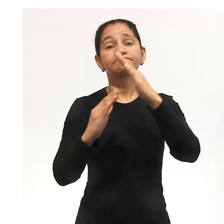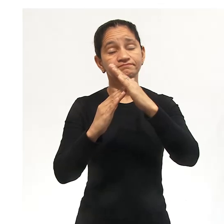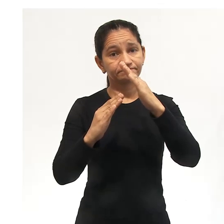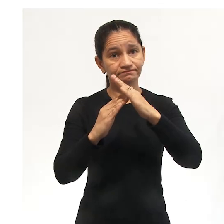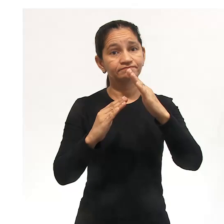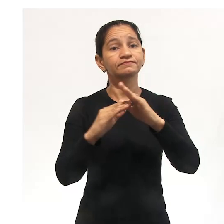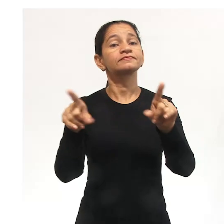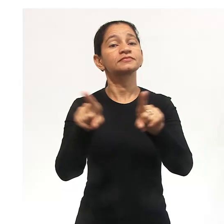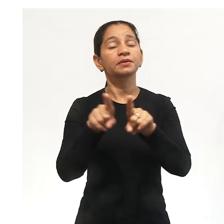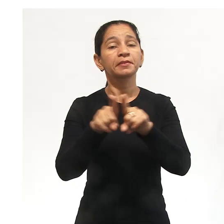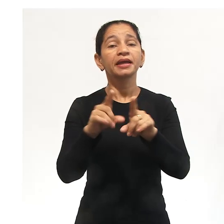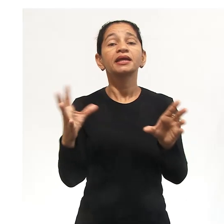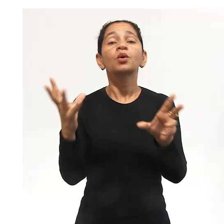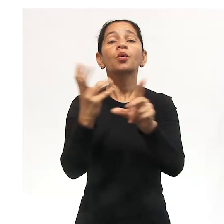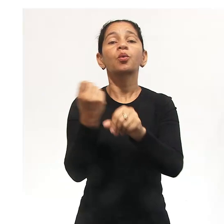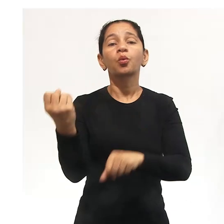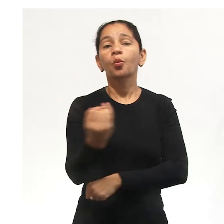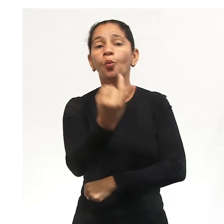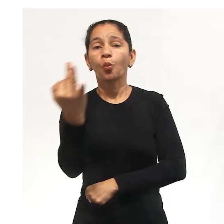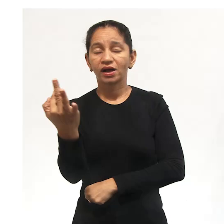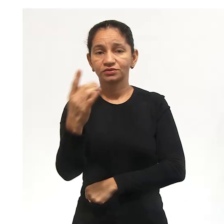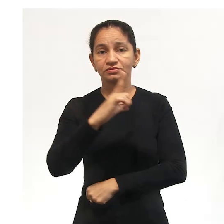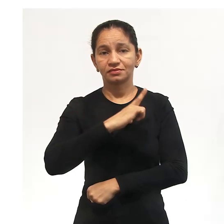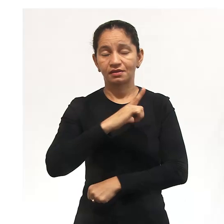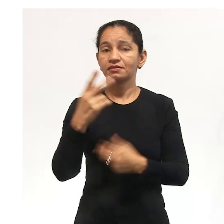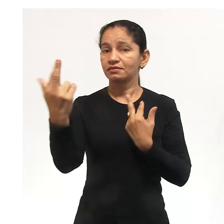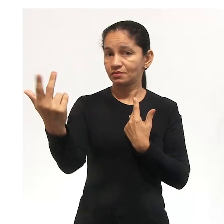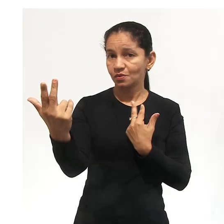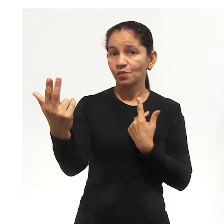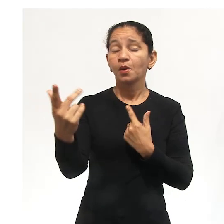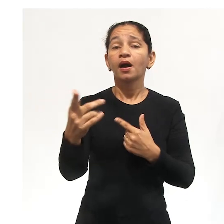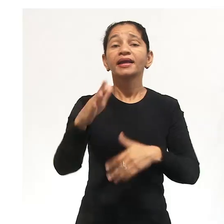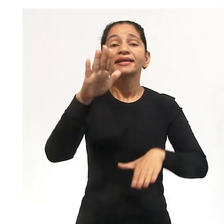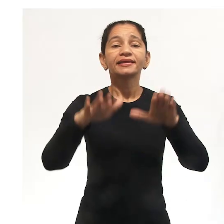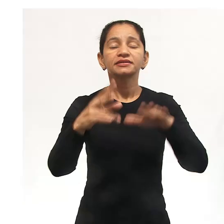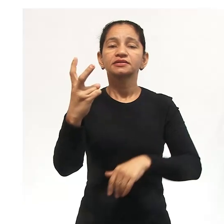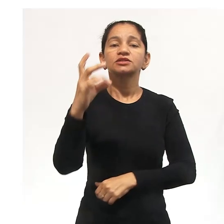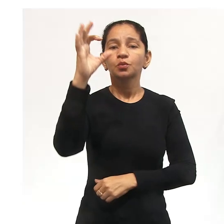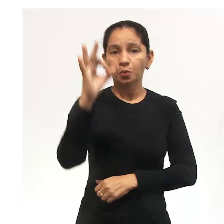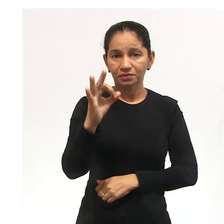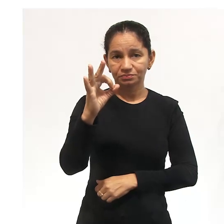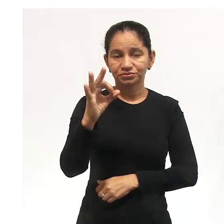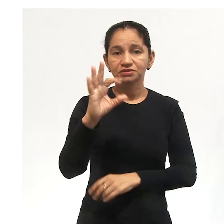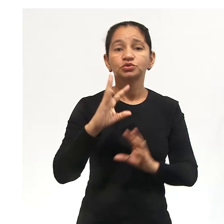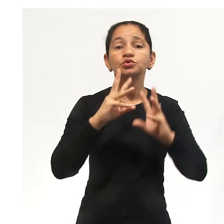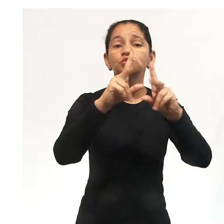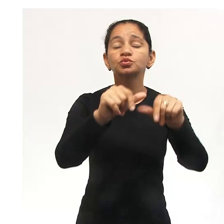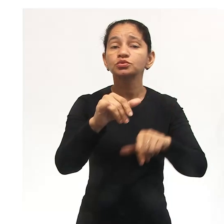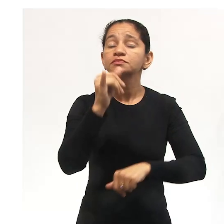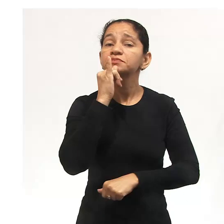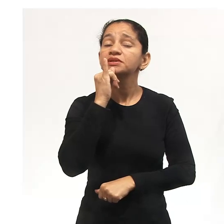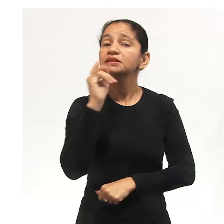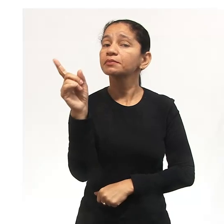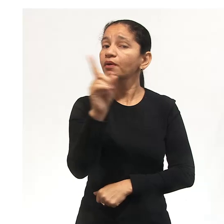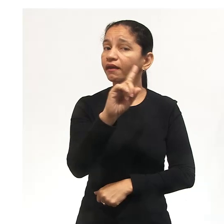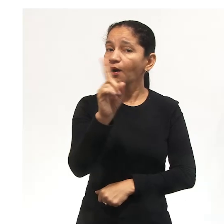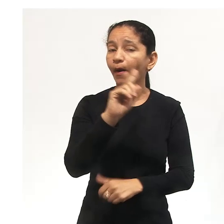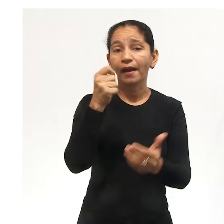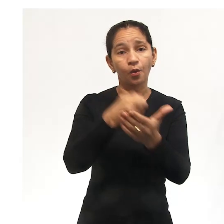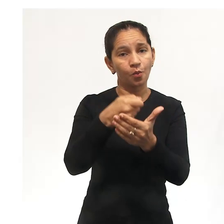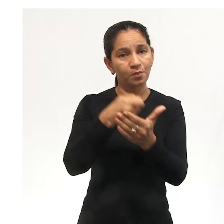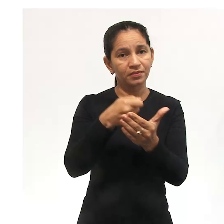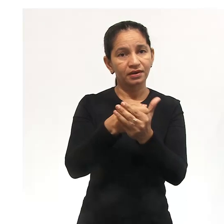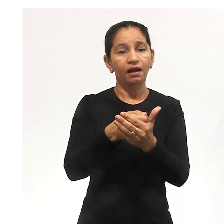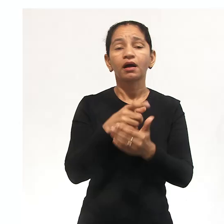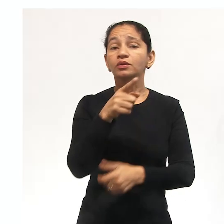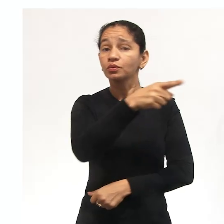o respeito aos limites quantitativos e o órgão deve contratar até 50% do quantitativo,